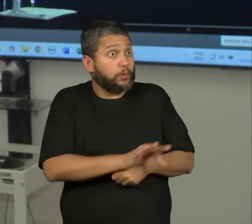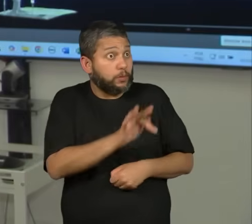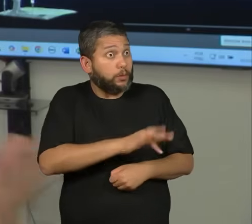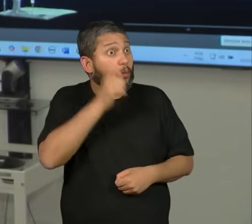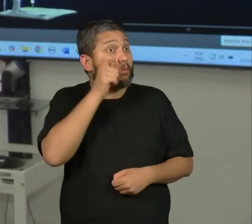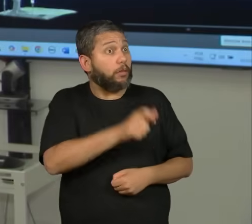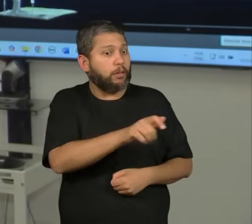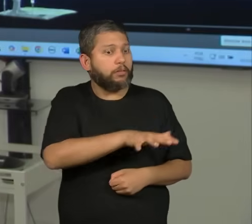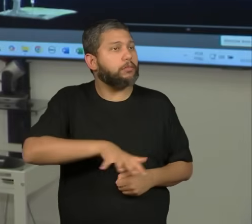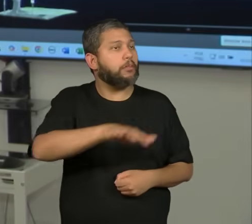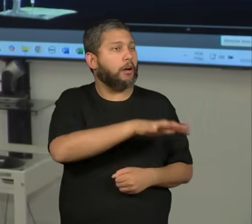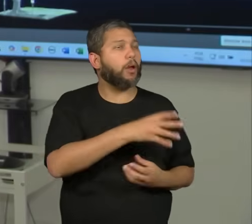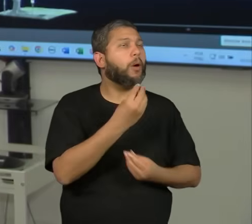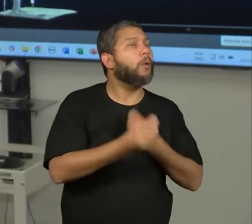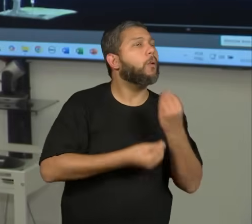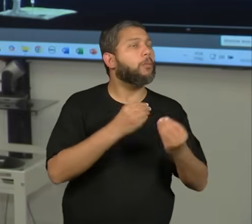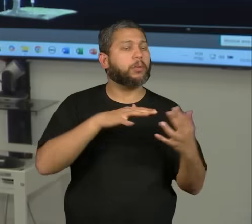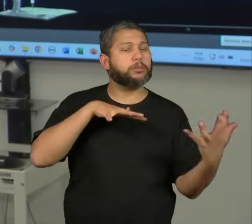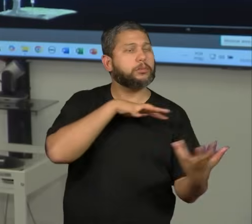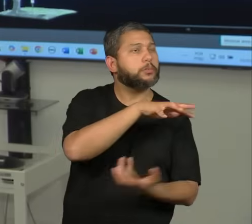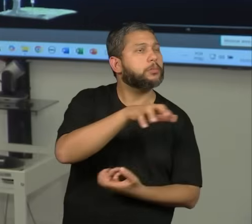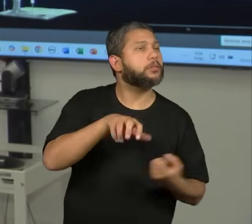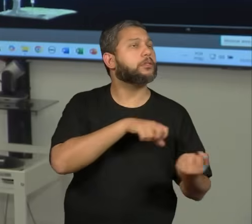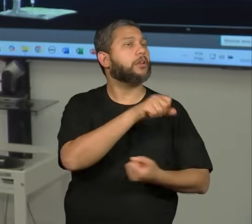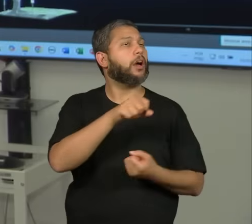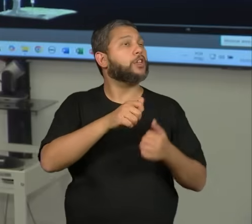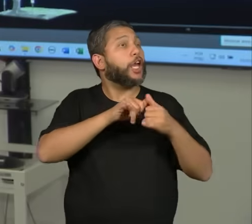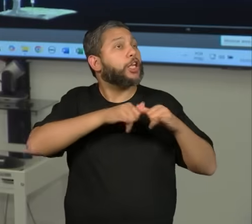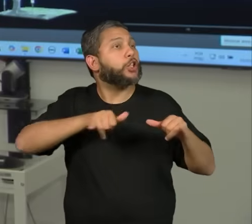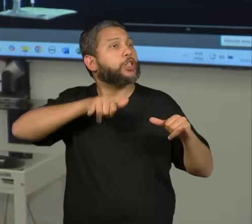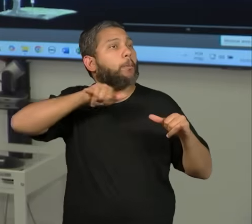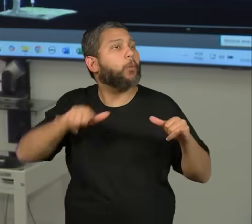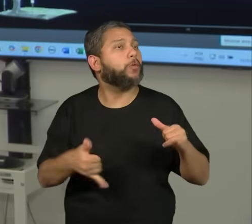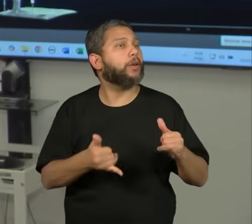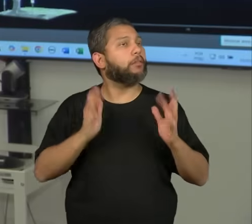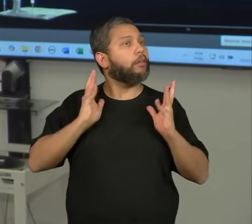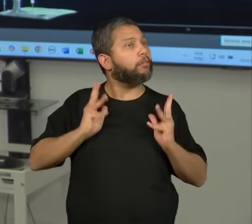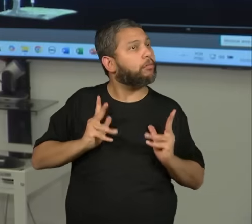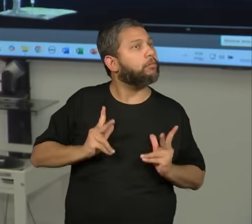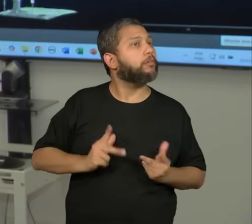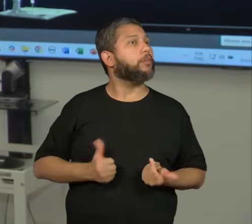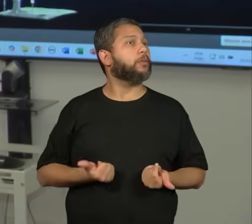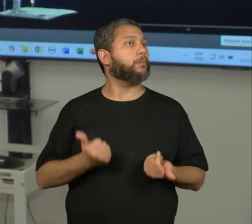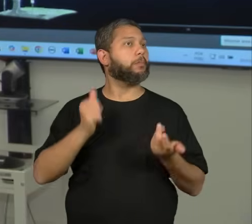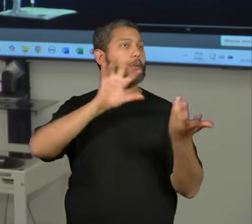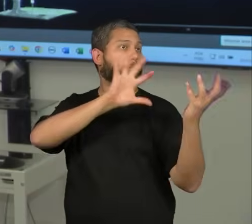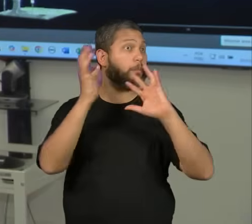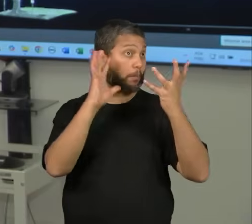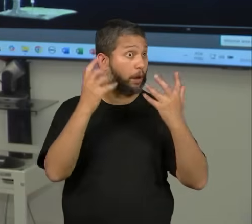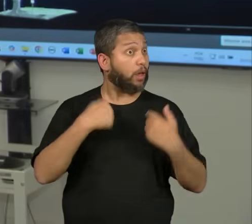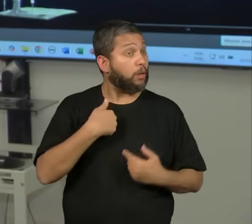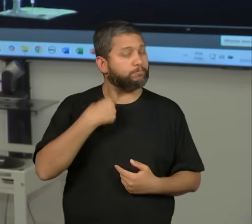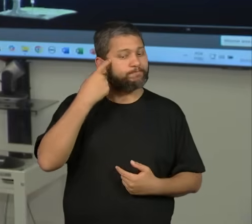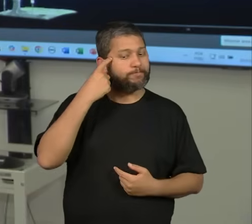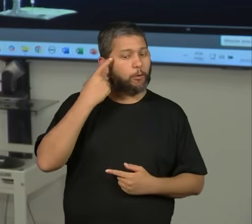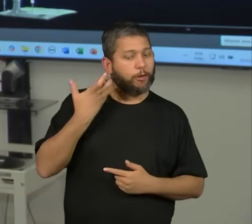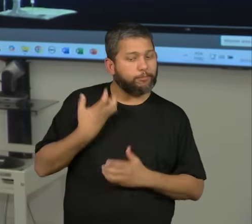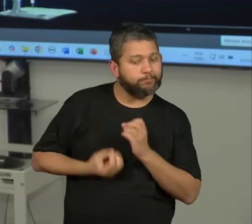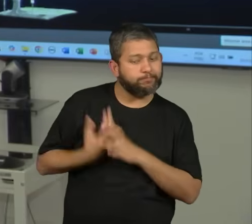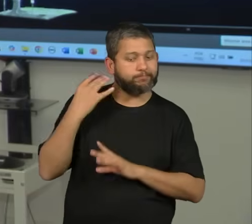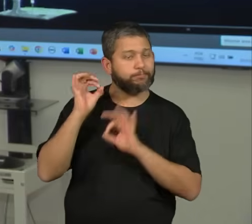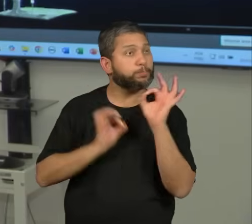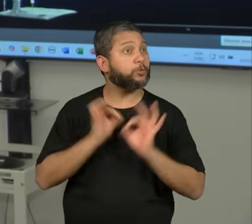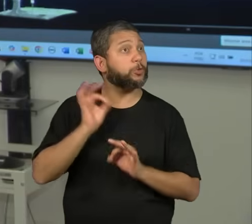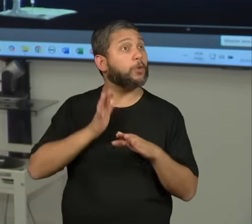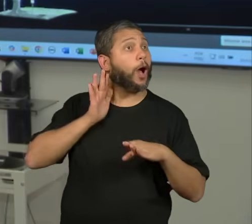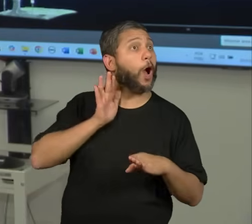essa parte de energia renovável, mudanças climáticas, e poder estar agindo num projeto que vai ter impacto direto na mitigação dos efeitos